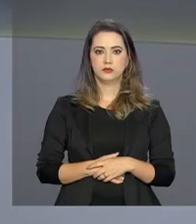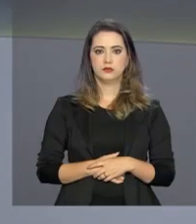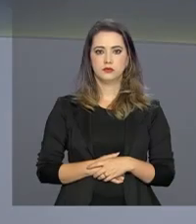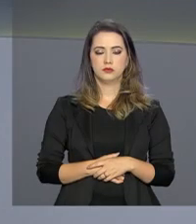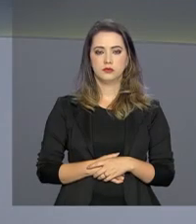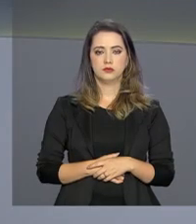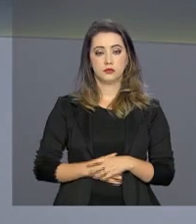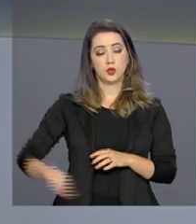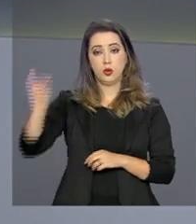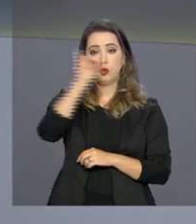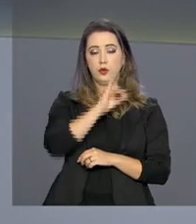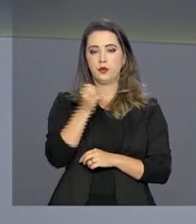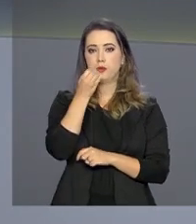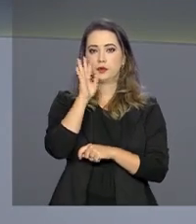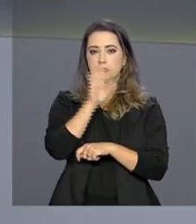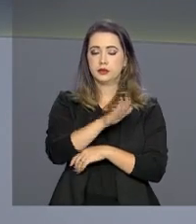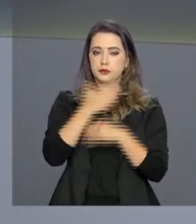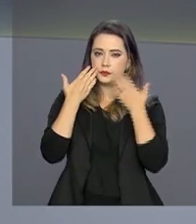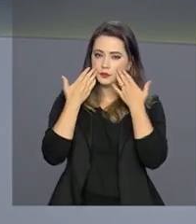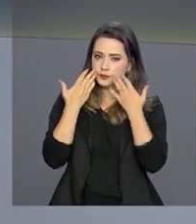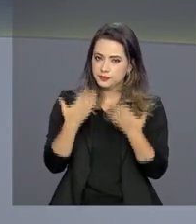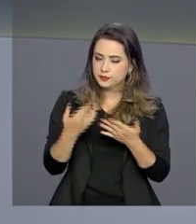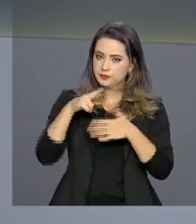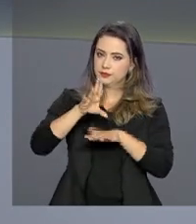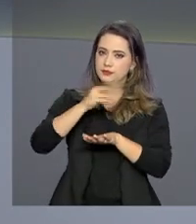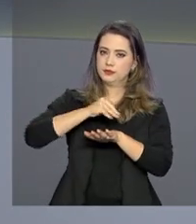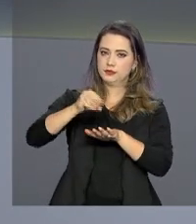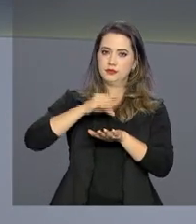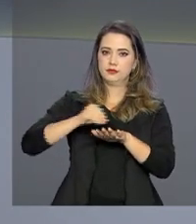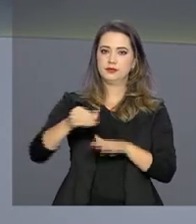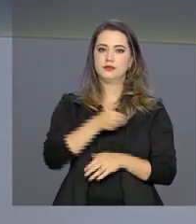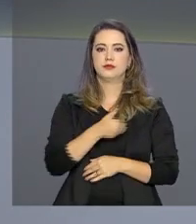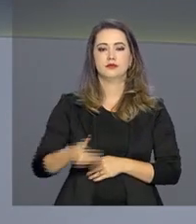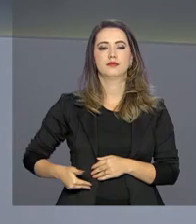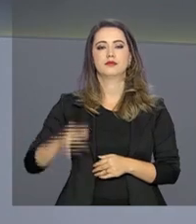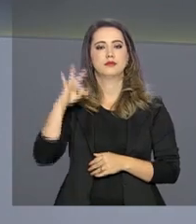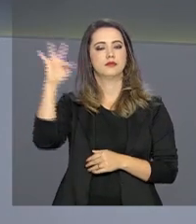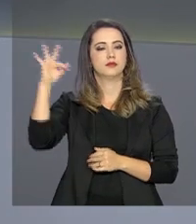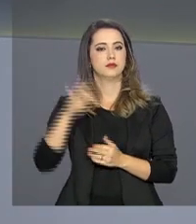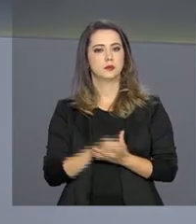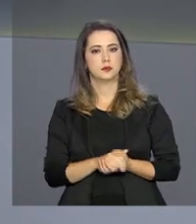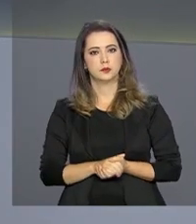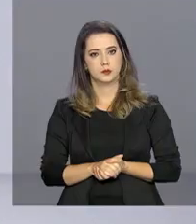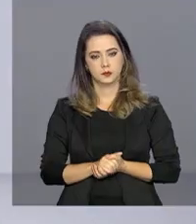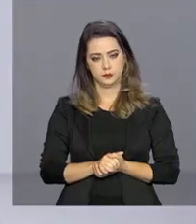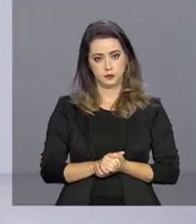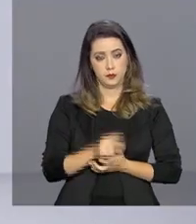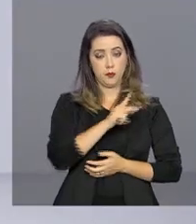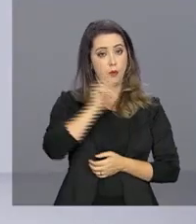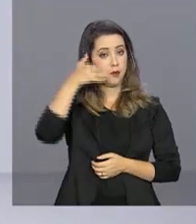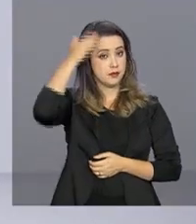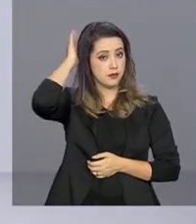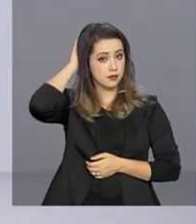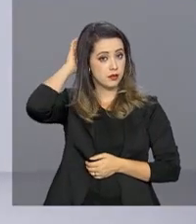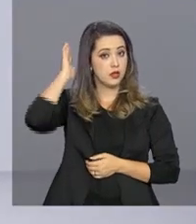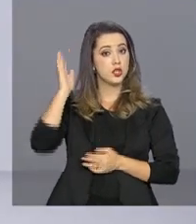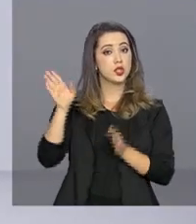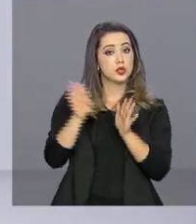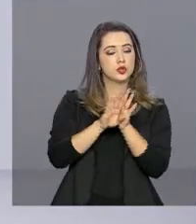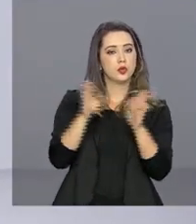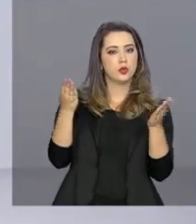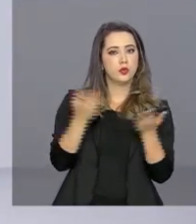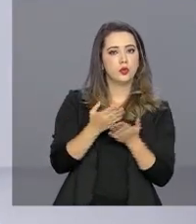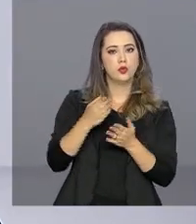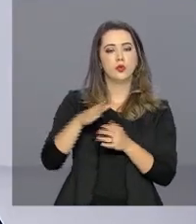olá boa tarde no ar o repórter nbr com as notícias do governo federal o presidente michel temer chegou